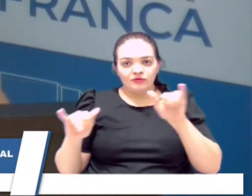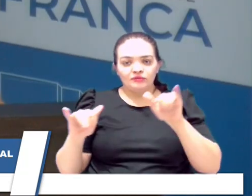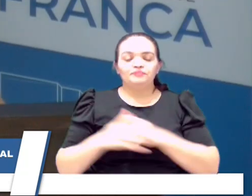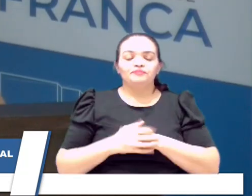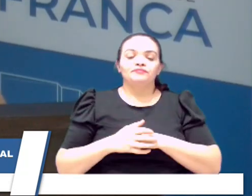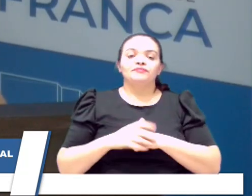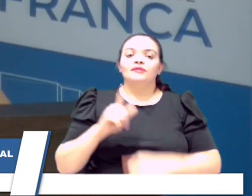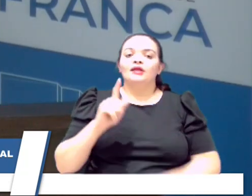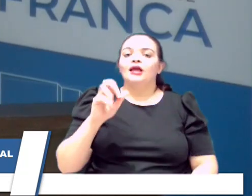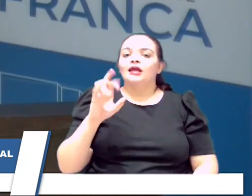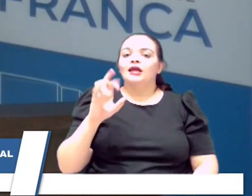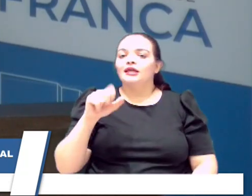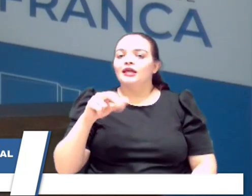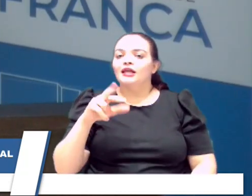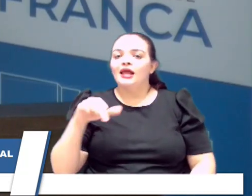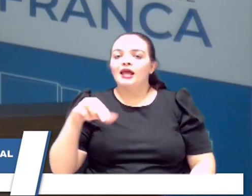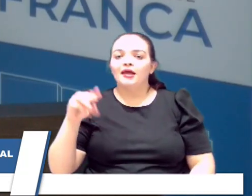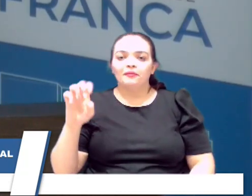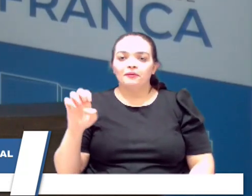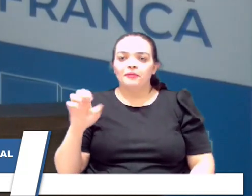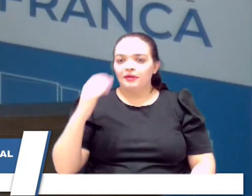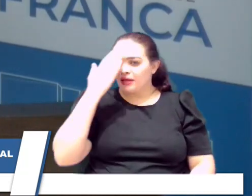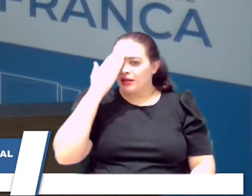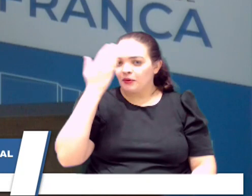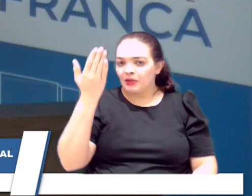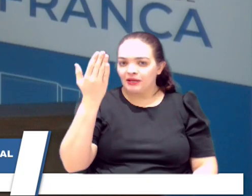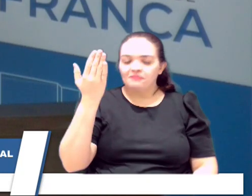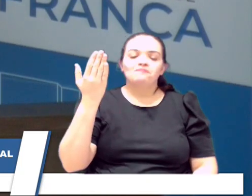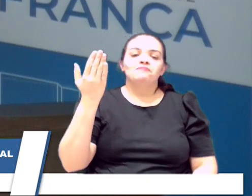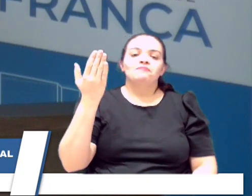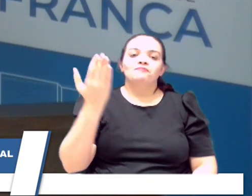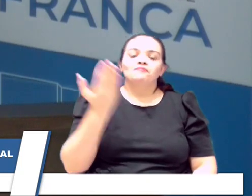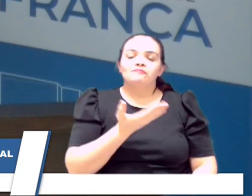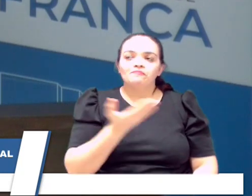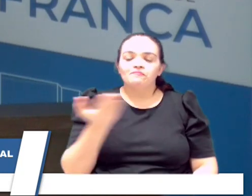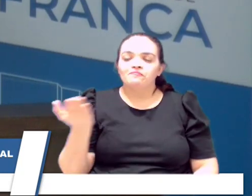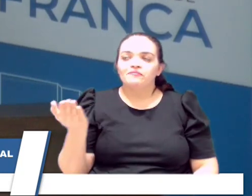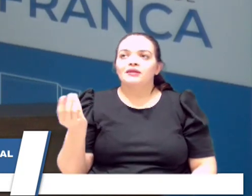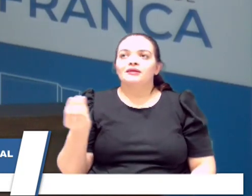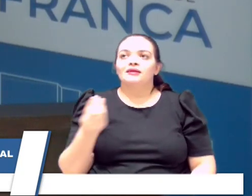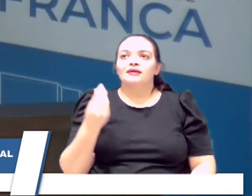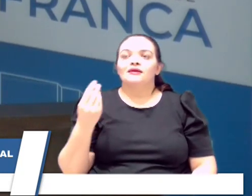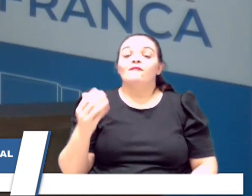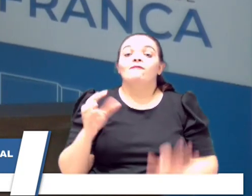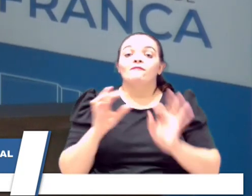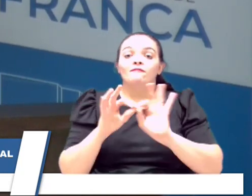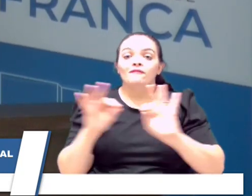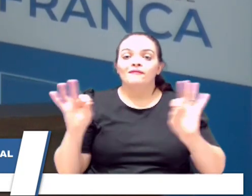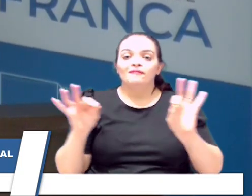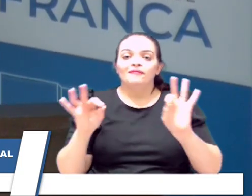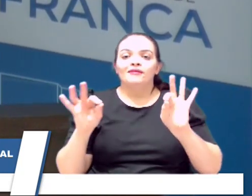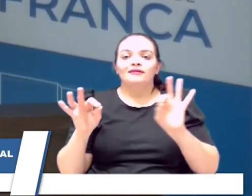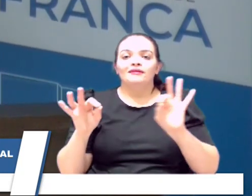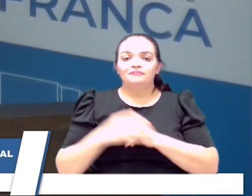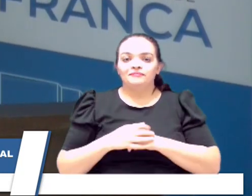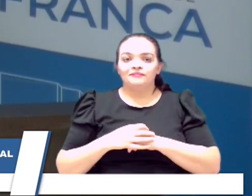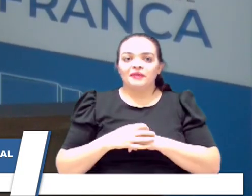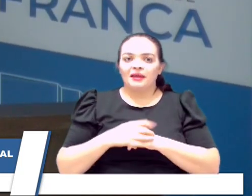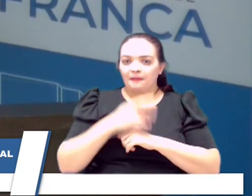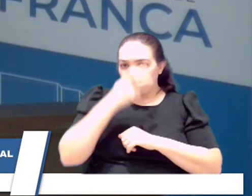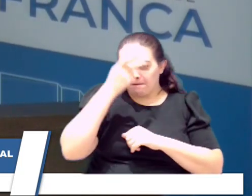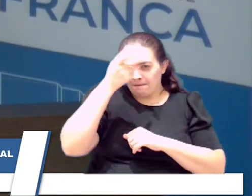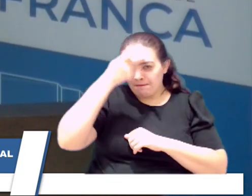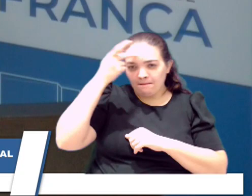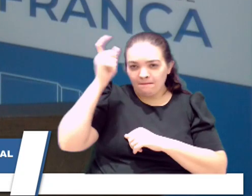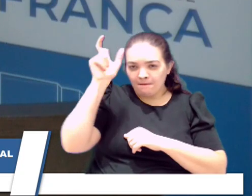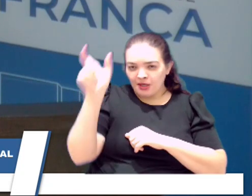sem palavras para agradecer. Tem aquela frase que a gente fala que quem é de verdade sabe quem